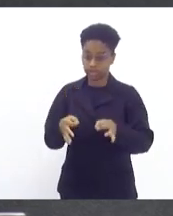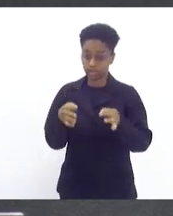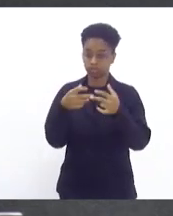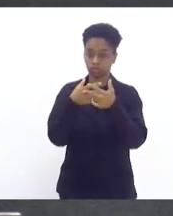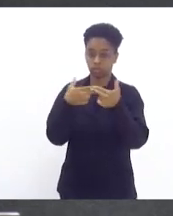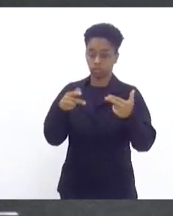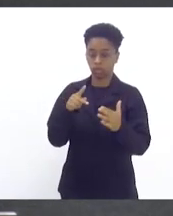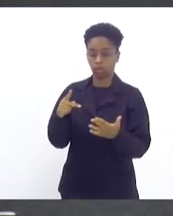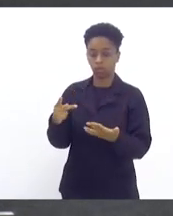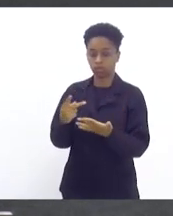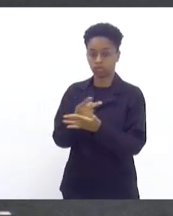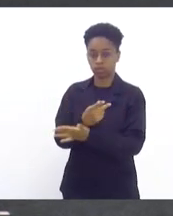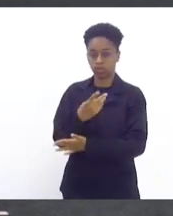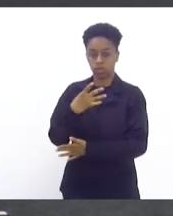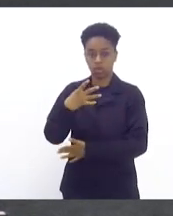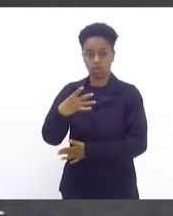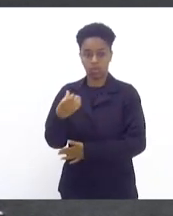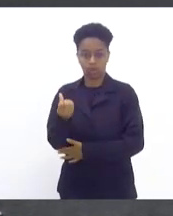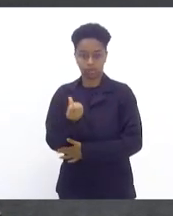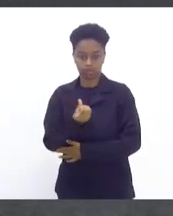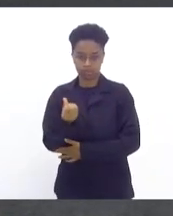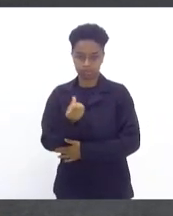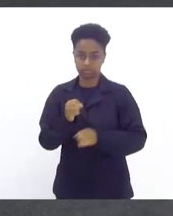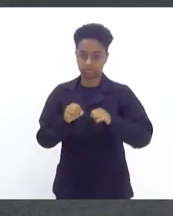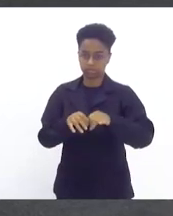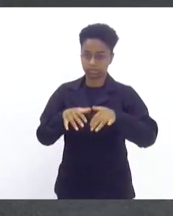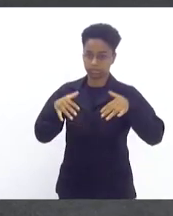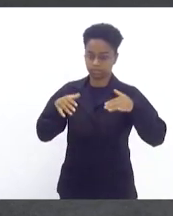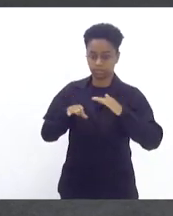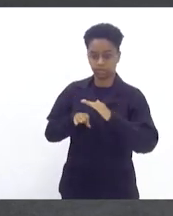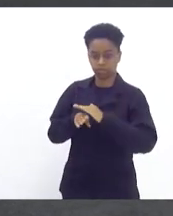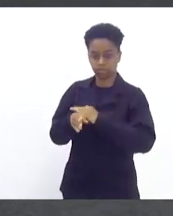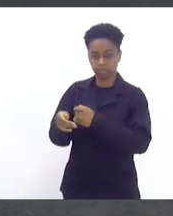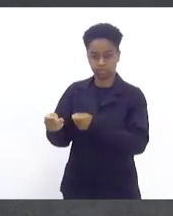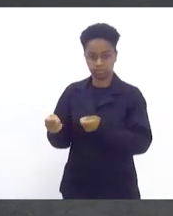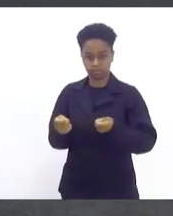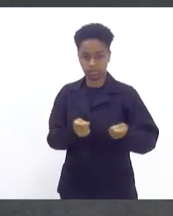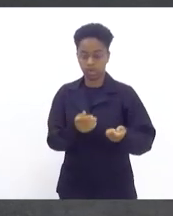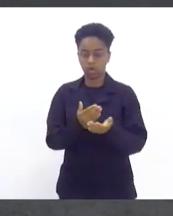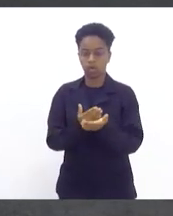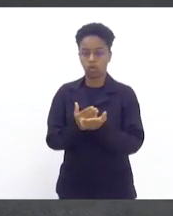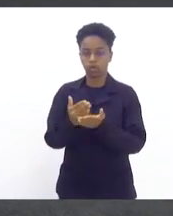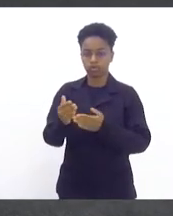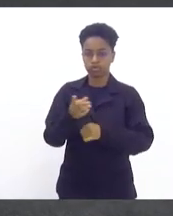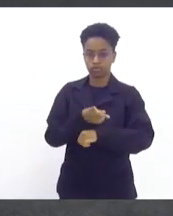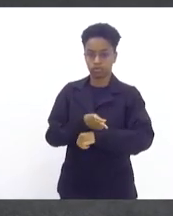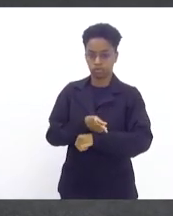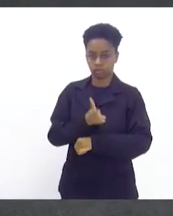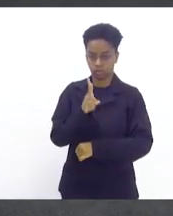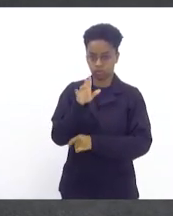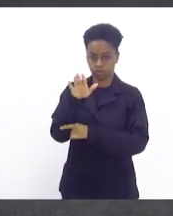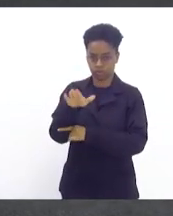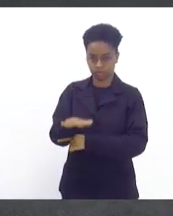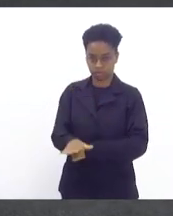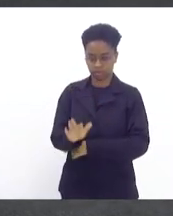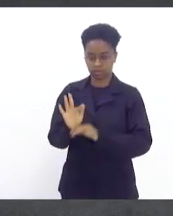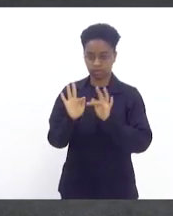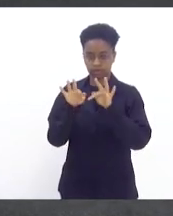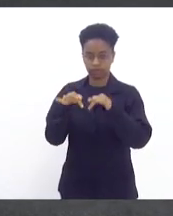ocorrido na quadragésima sexta sessão ordinária que é iniciada às 14 horas